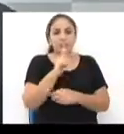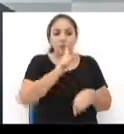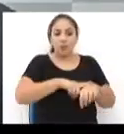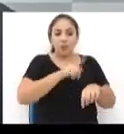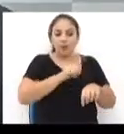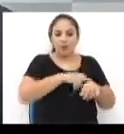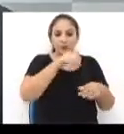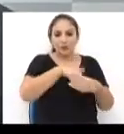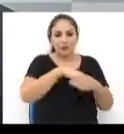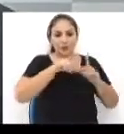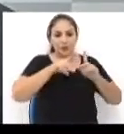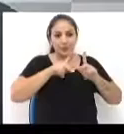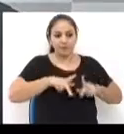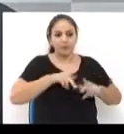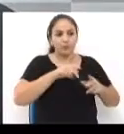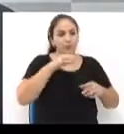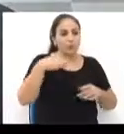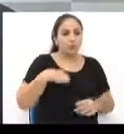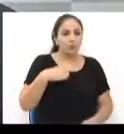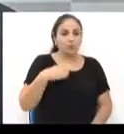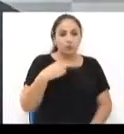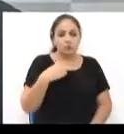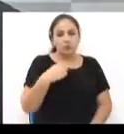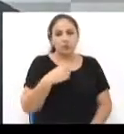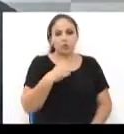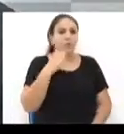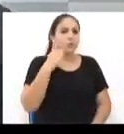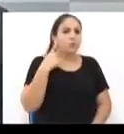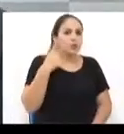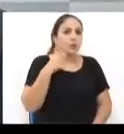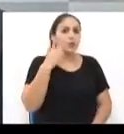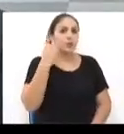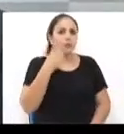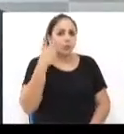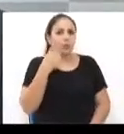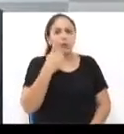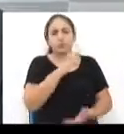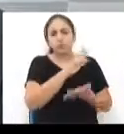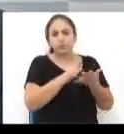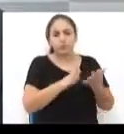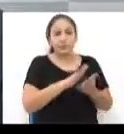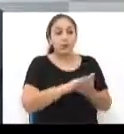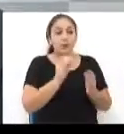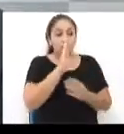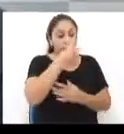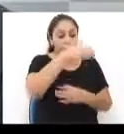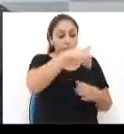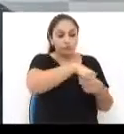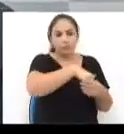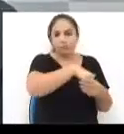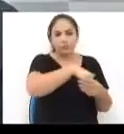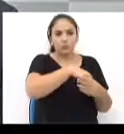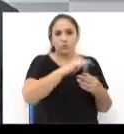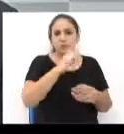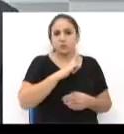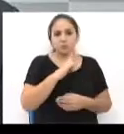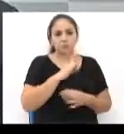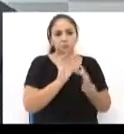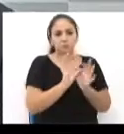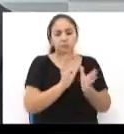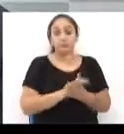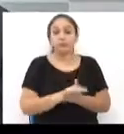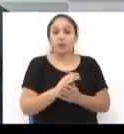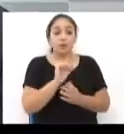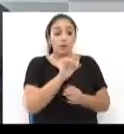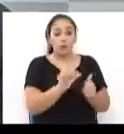o eleitor, seja para vereador, para deputado estadual ou federal, vote diretamente no candidato que compõe uma das listas partidárias que ele tem à disposição.